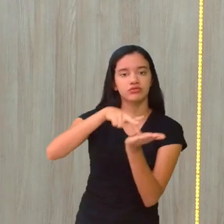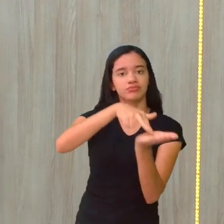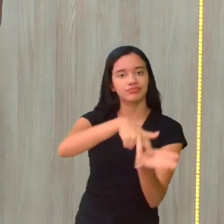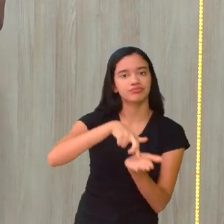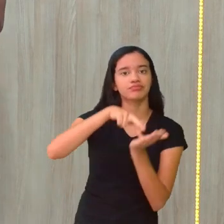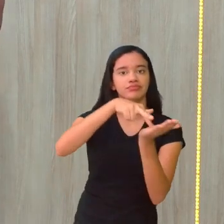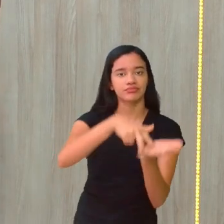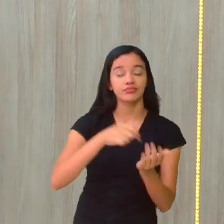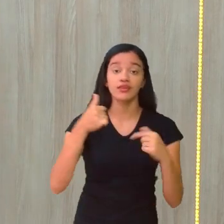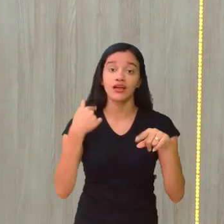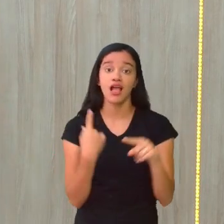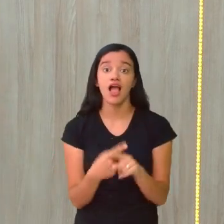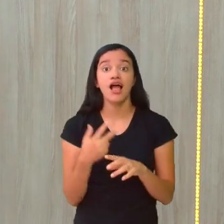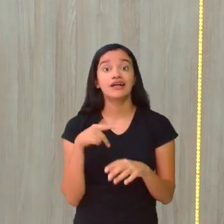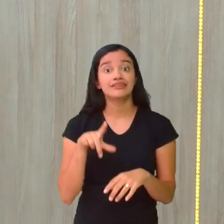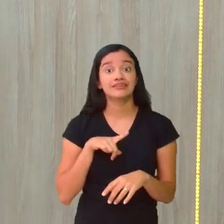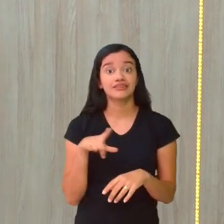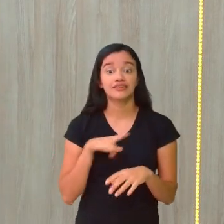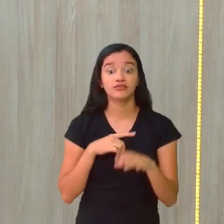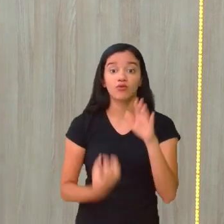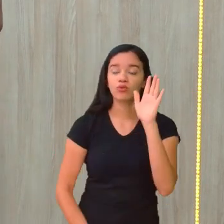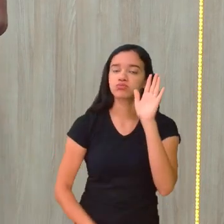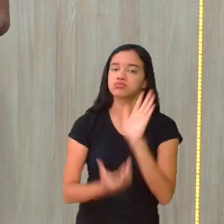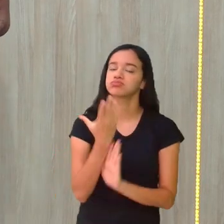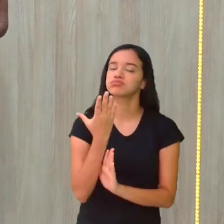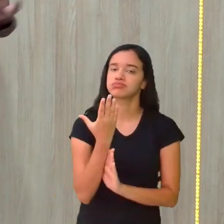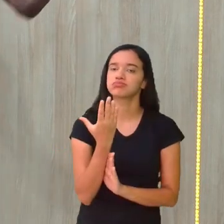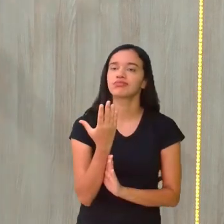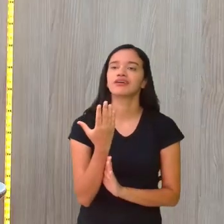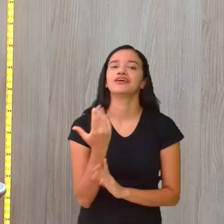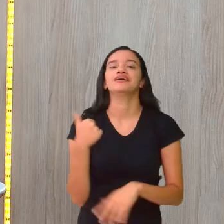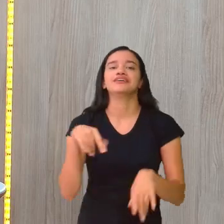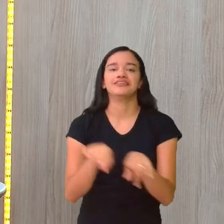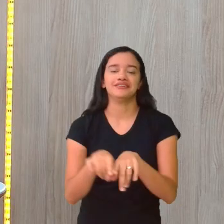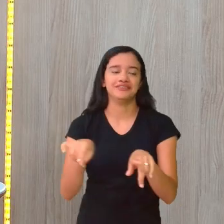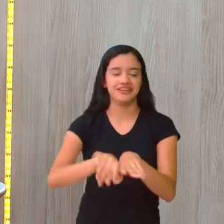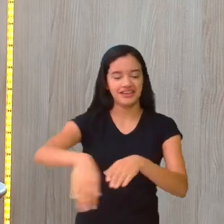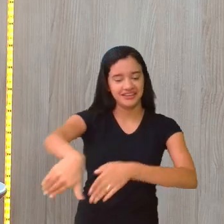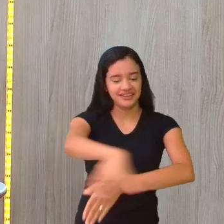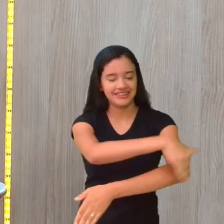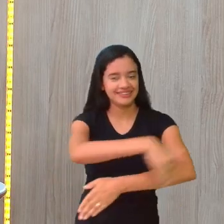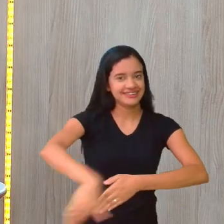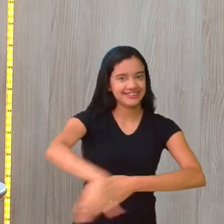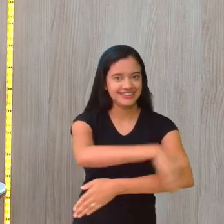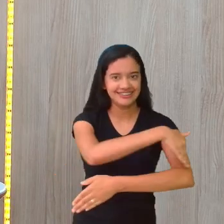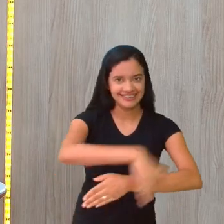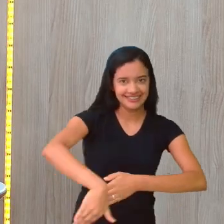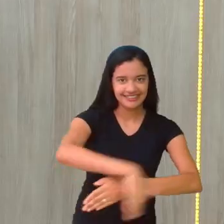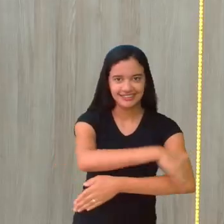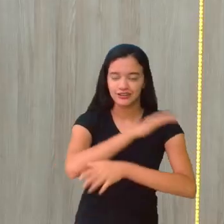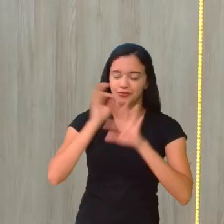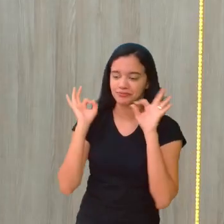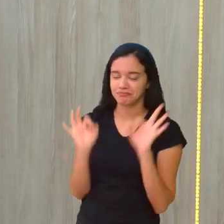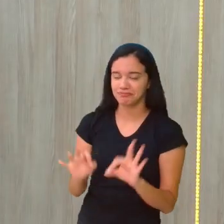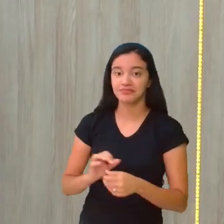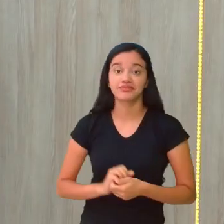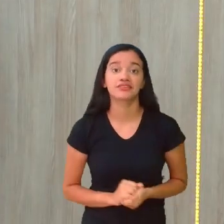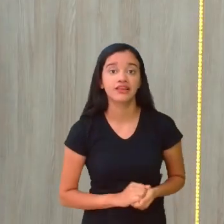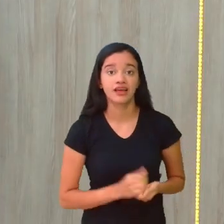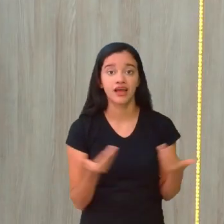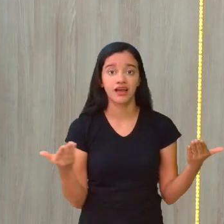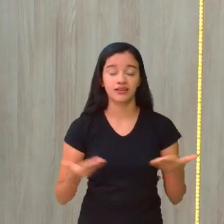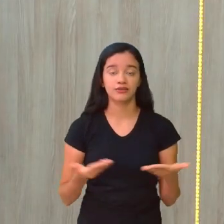origem através dos surfistas. Então, surf no asfalto, né, prof? Surf no asfalto, exatamente. E